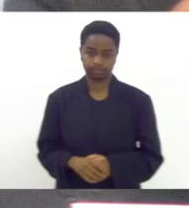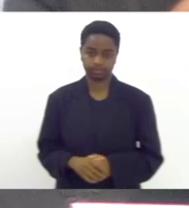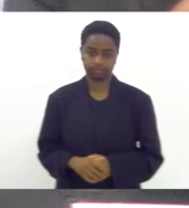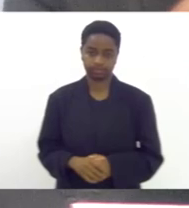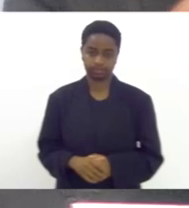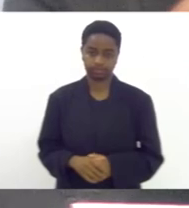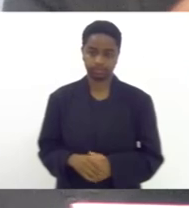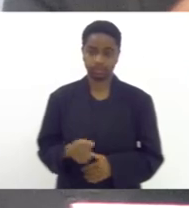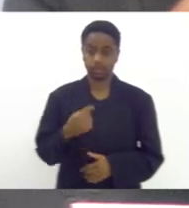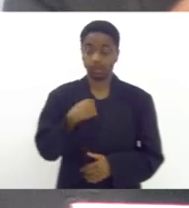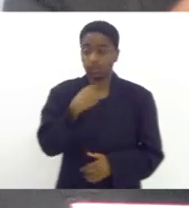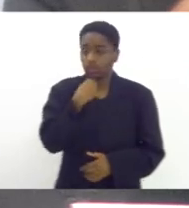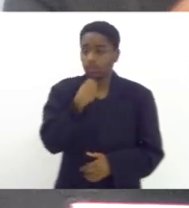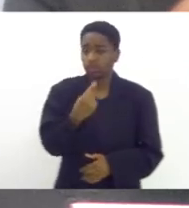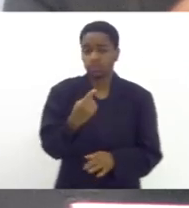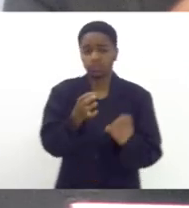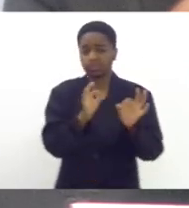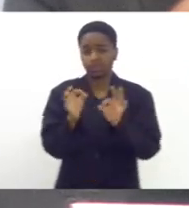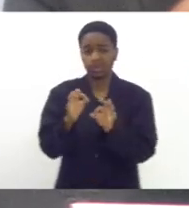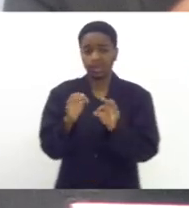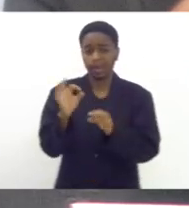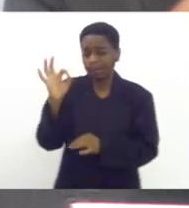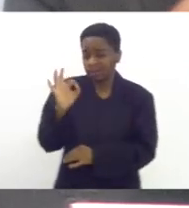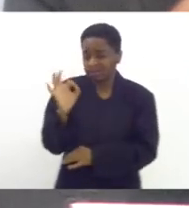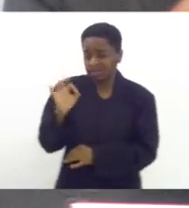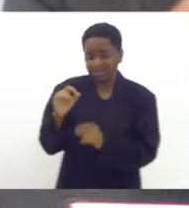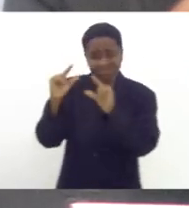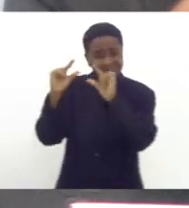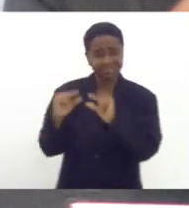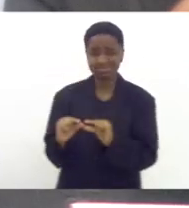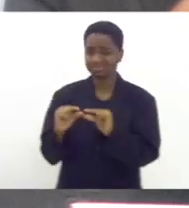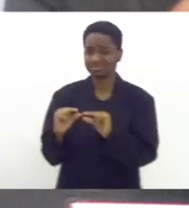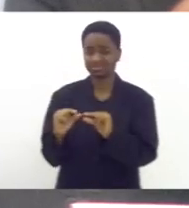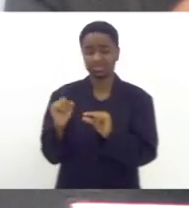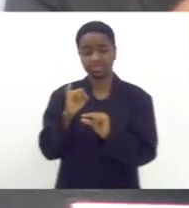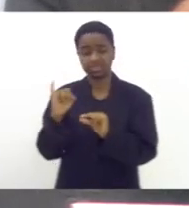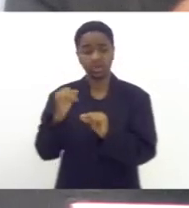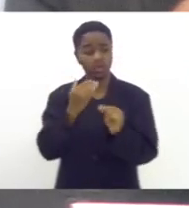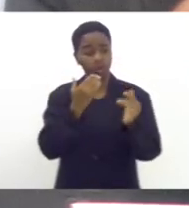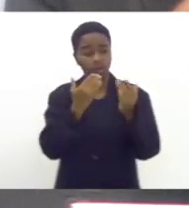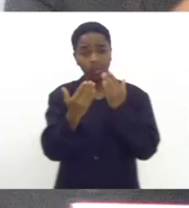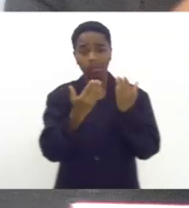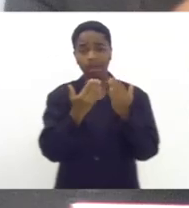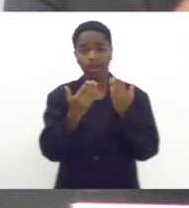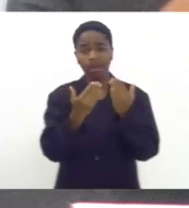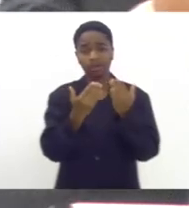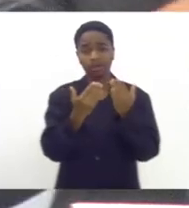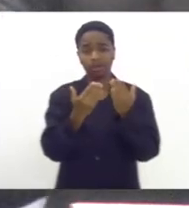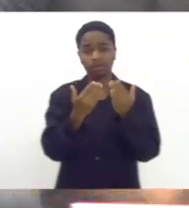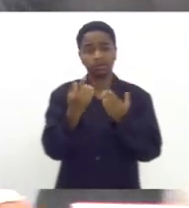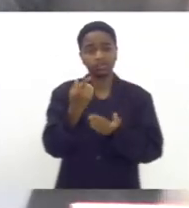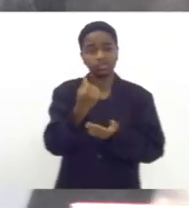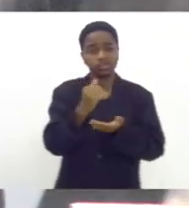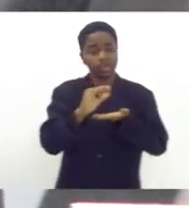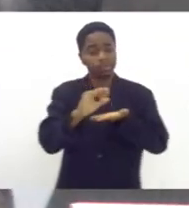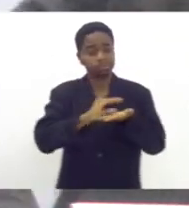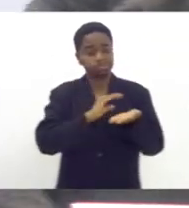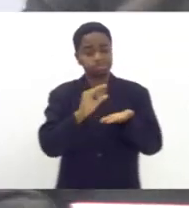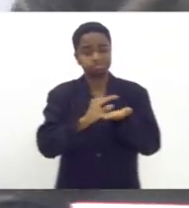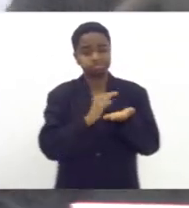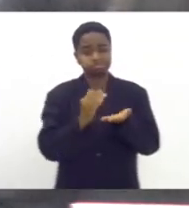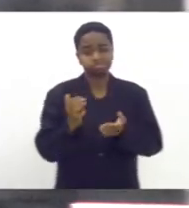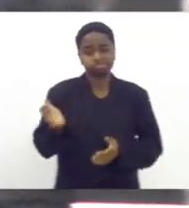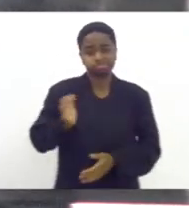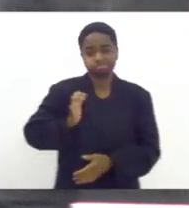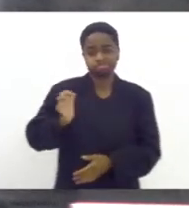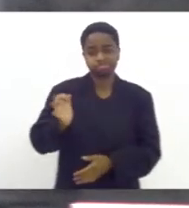não tenho dúvida que o percentual é ínfimo perto do lucro absurdo